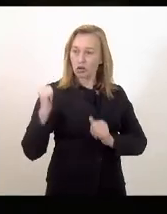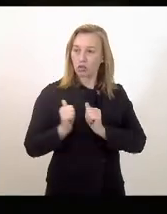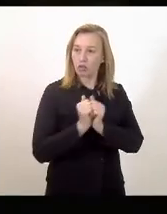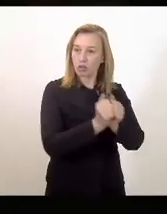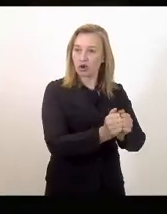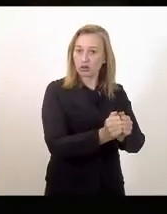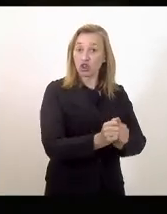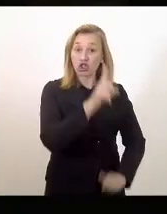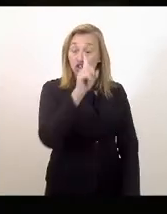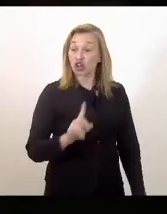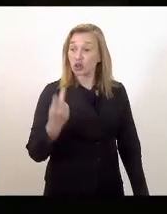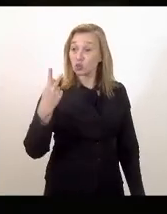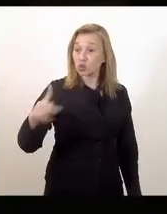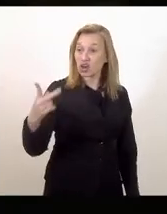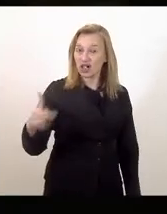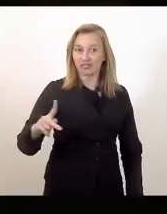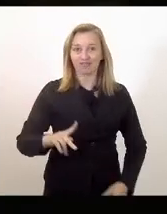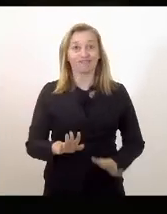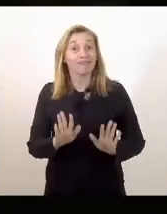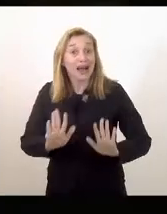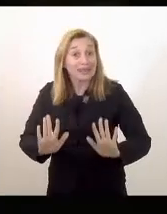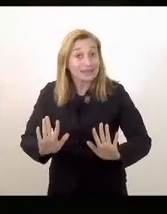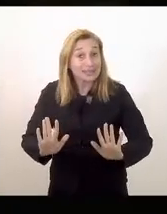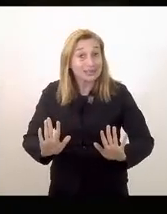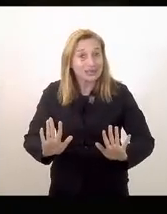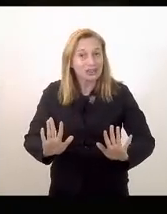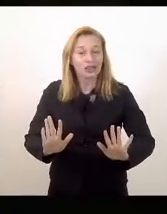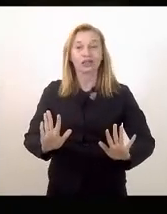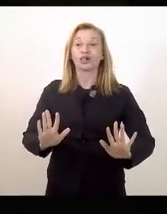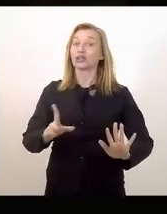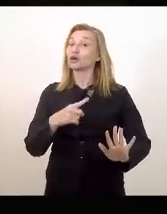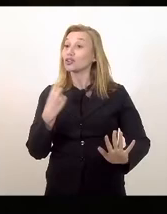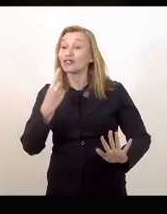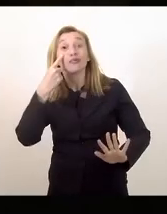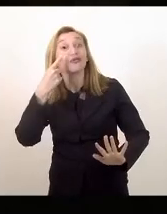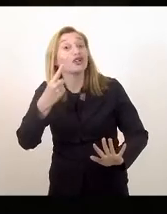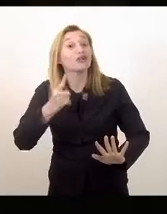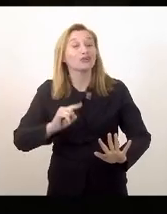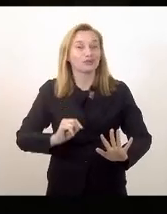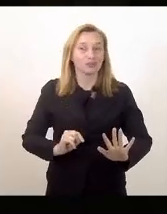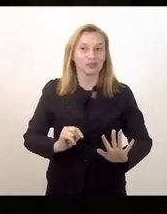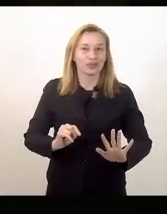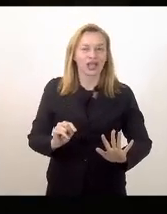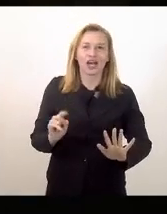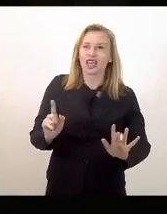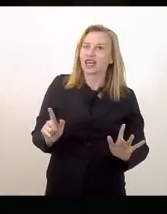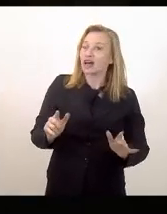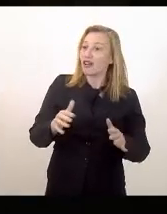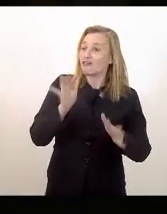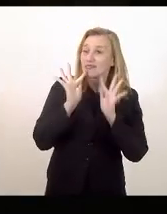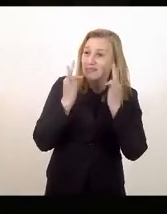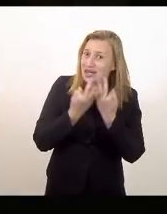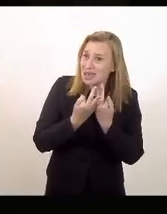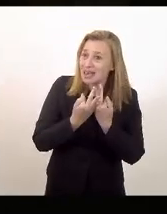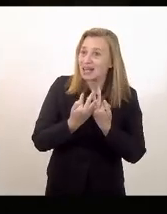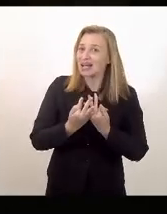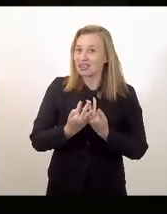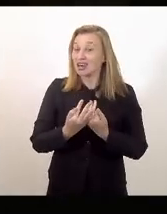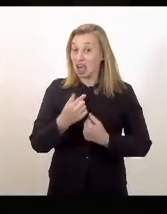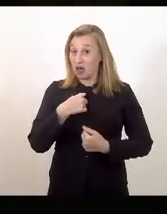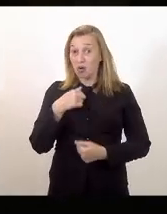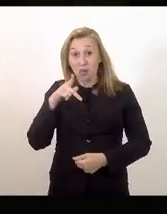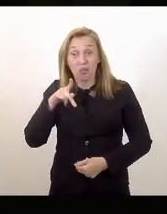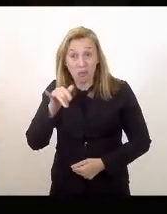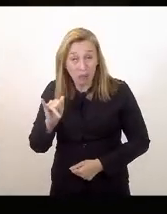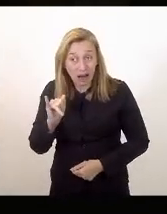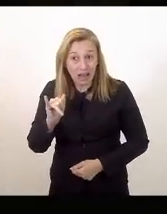cabe. Entretanto, o que nós estamos vendo, os familiares, eu como pai,